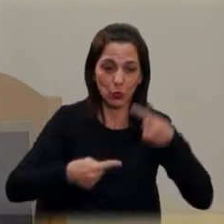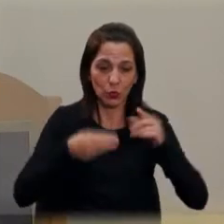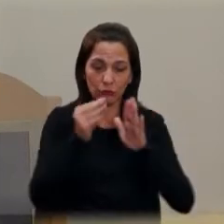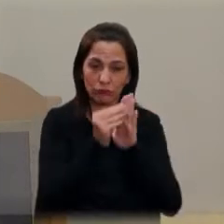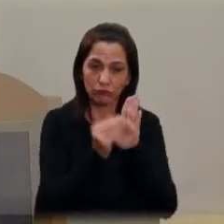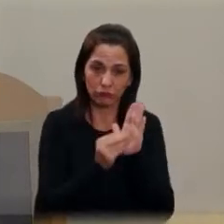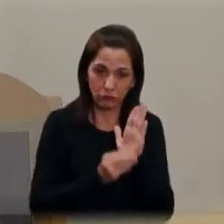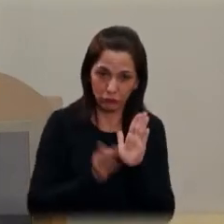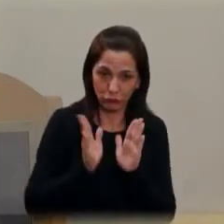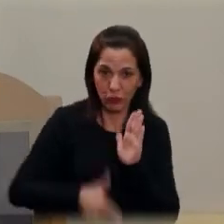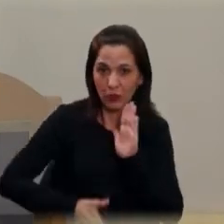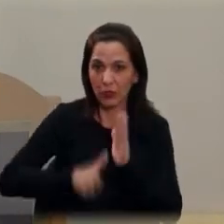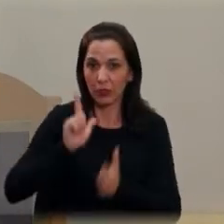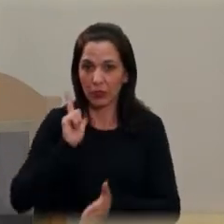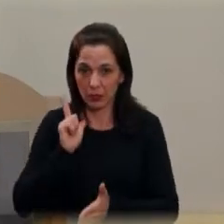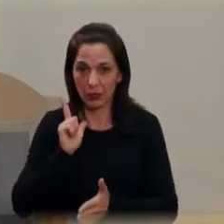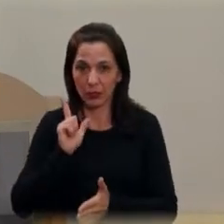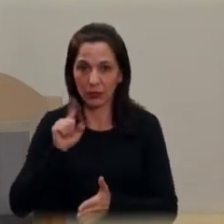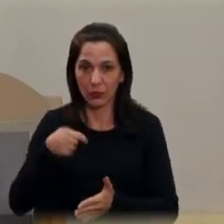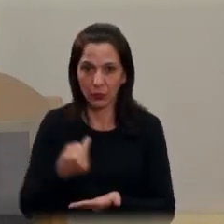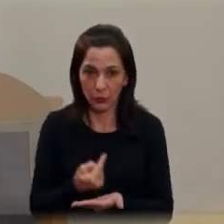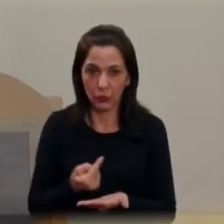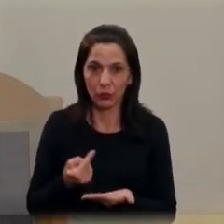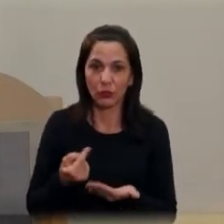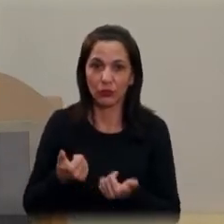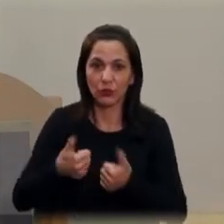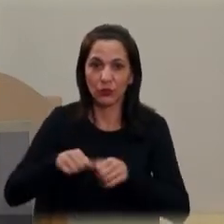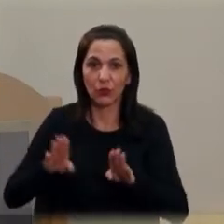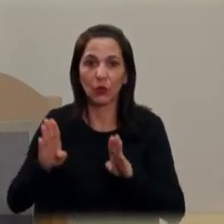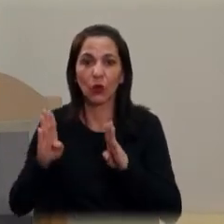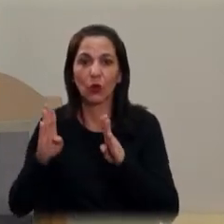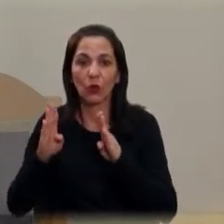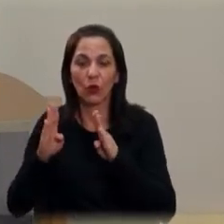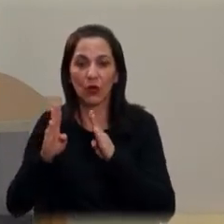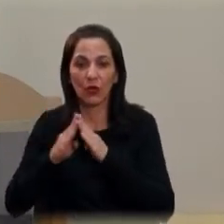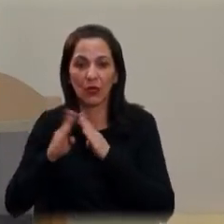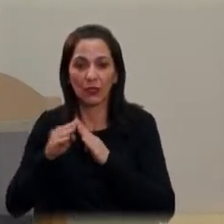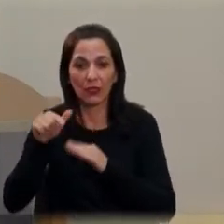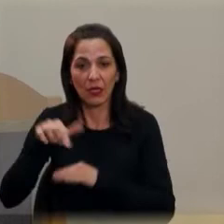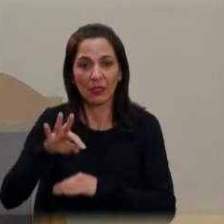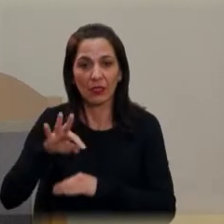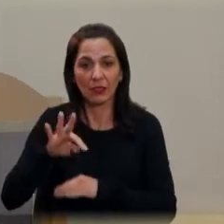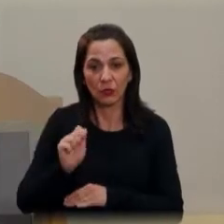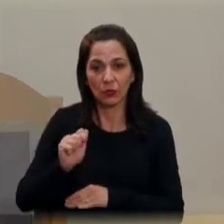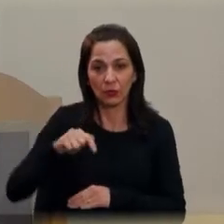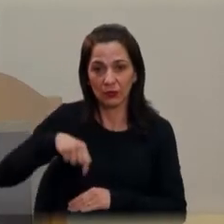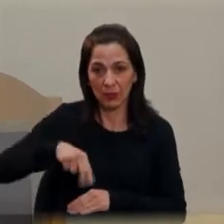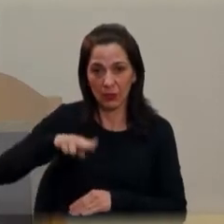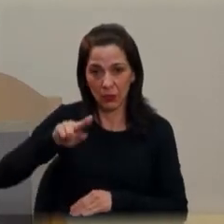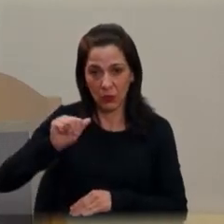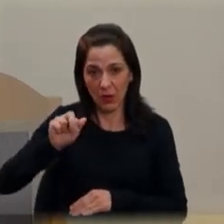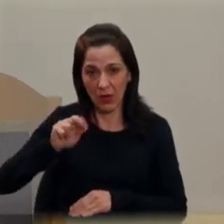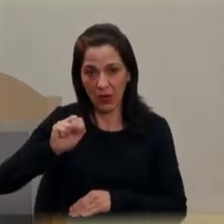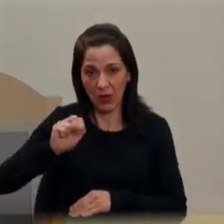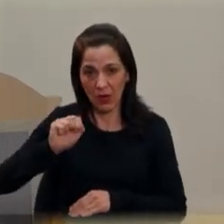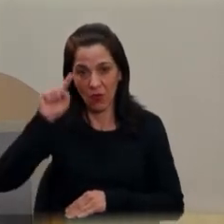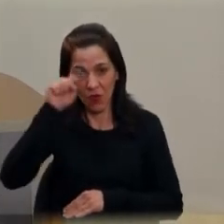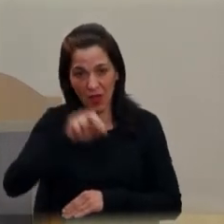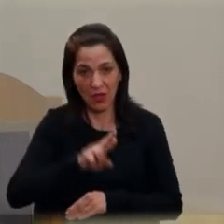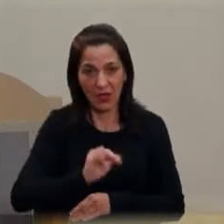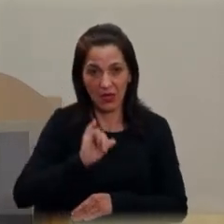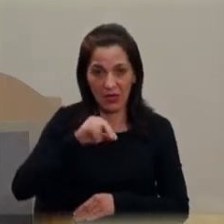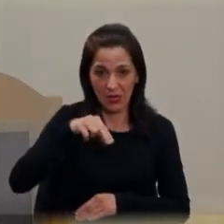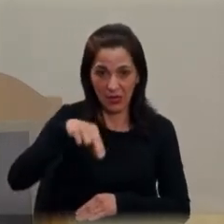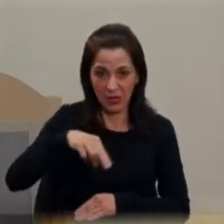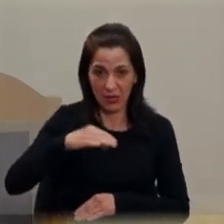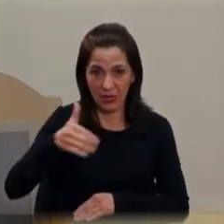agendados e já andei terceiro pernoitando no meu rancho no Clube Pesca Frente Única, no Taquaral, bairro rural de Rincão. A